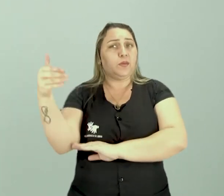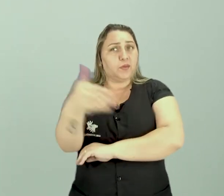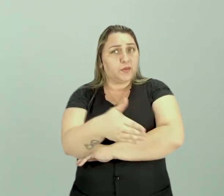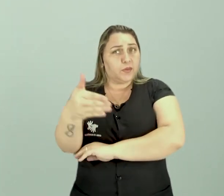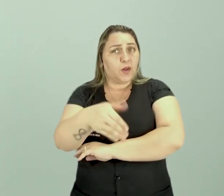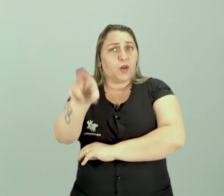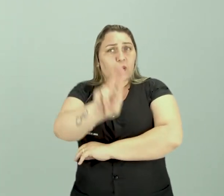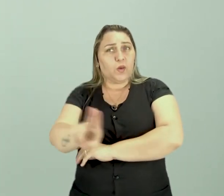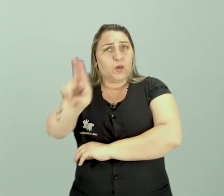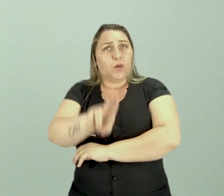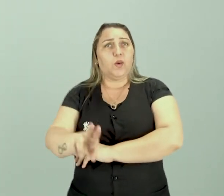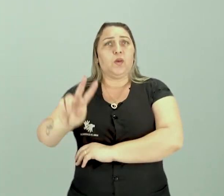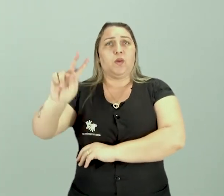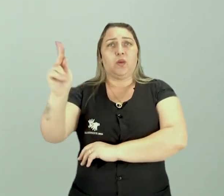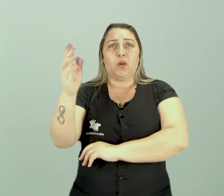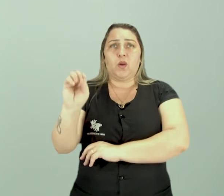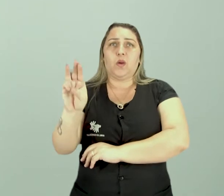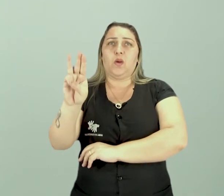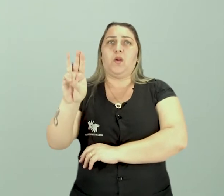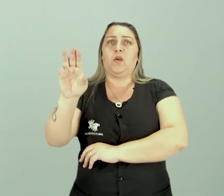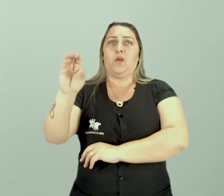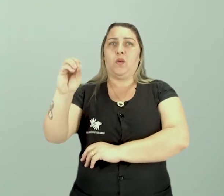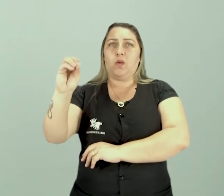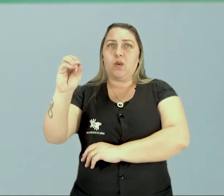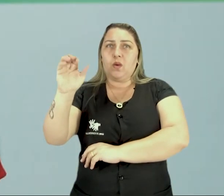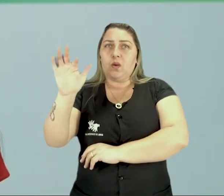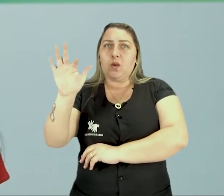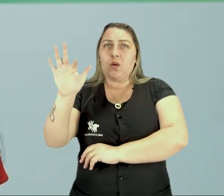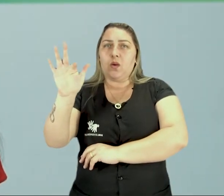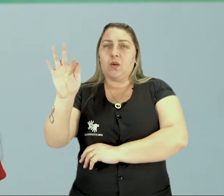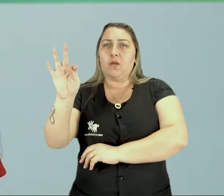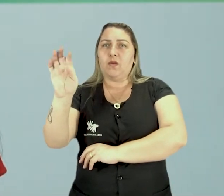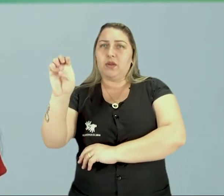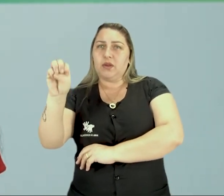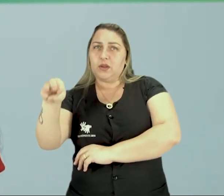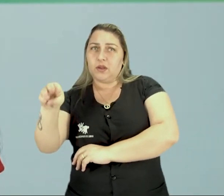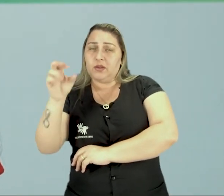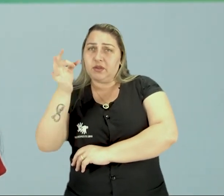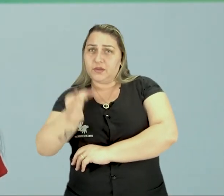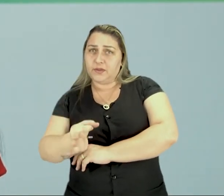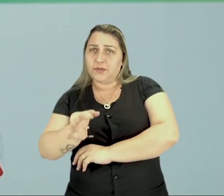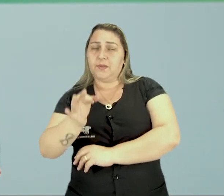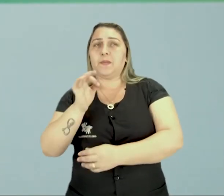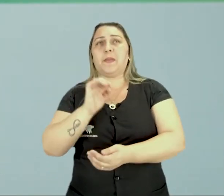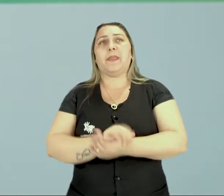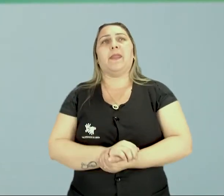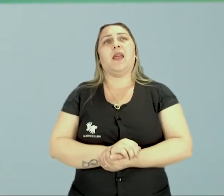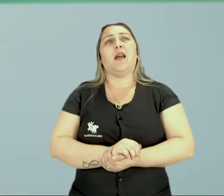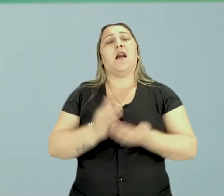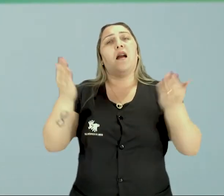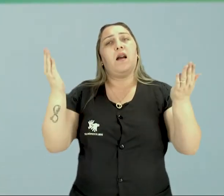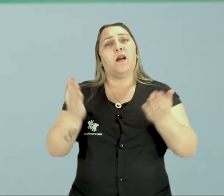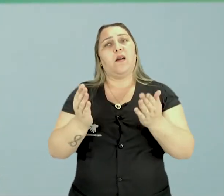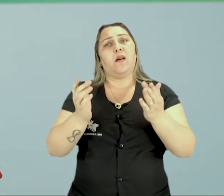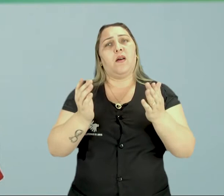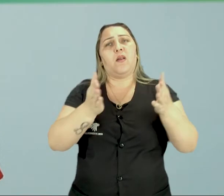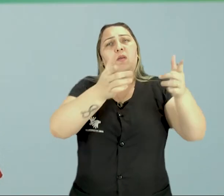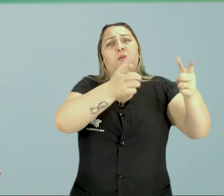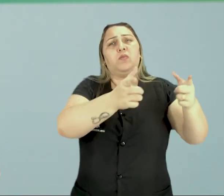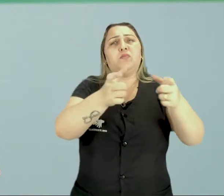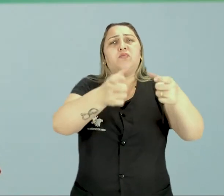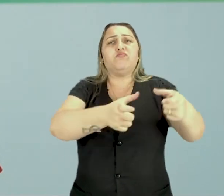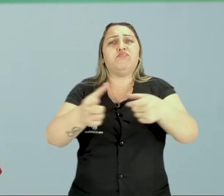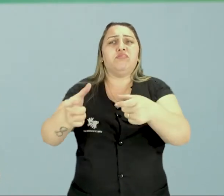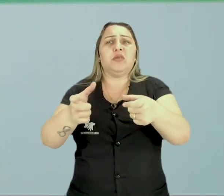frequência, usem o how often para isso, junto com a estrutura do Simple Present. Agora vamos falar um pouquinho sobre a posição desses advérbios